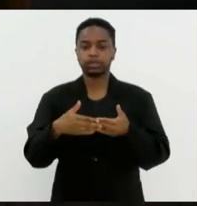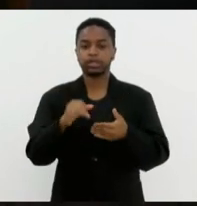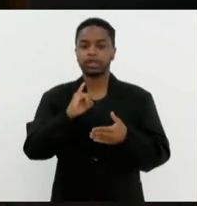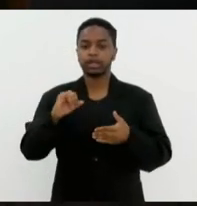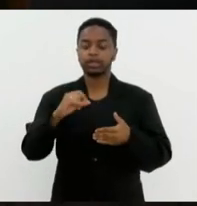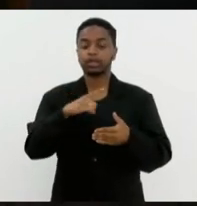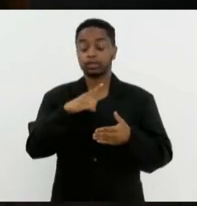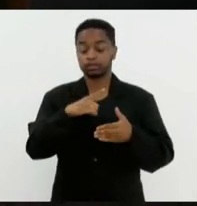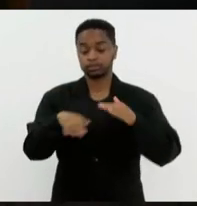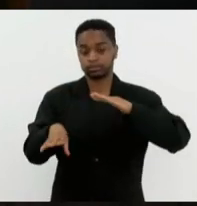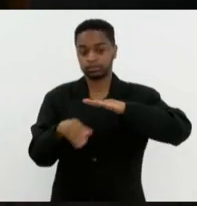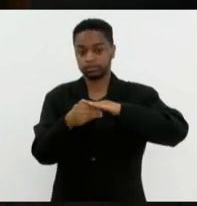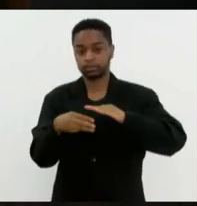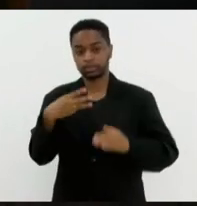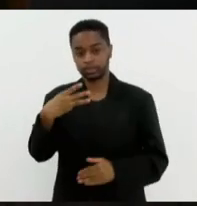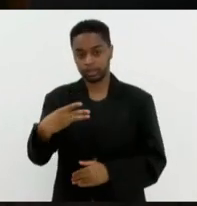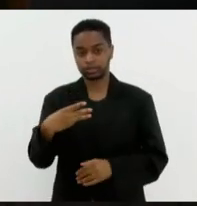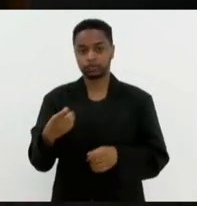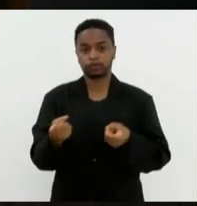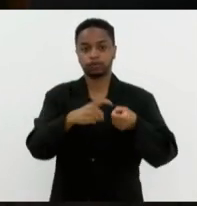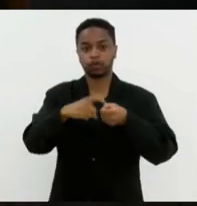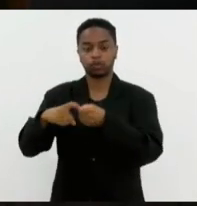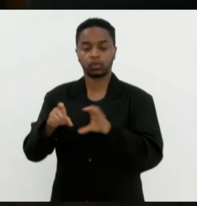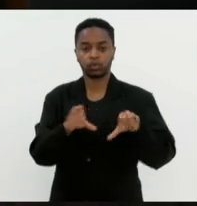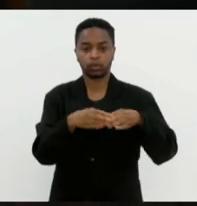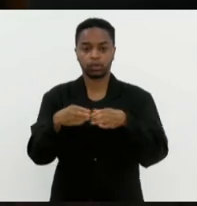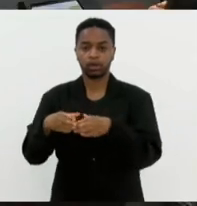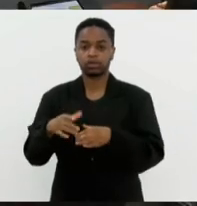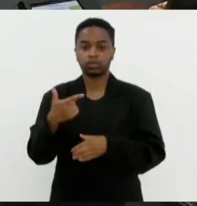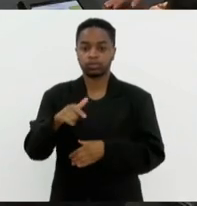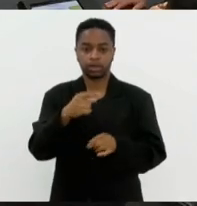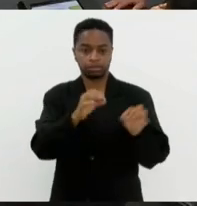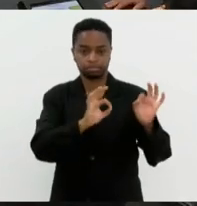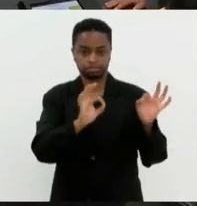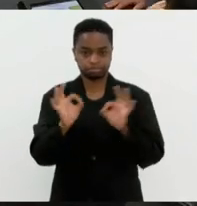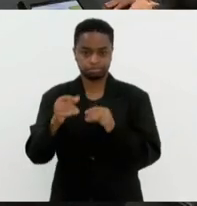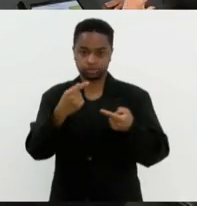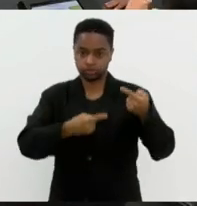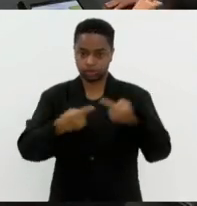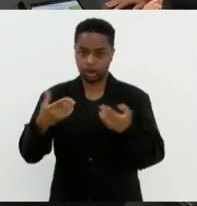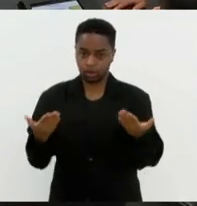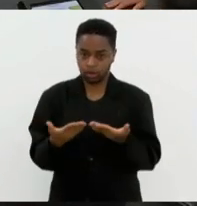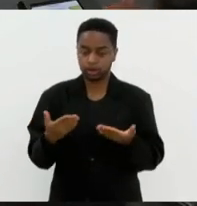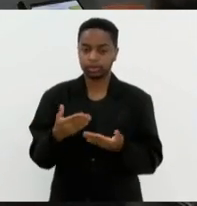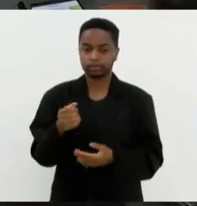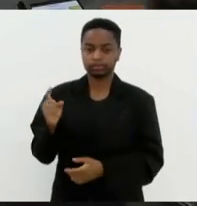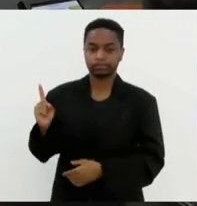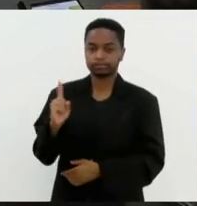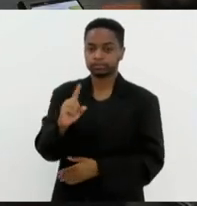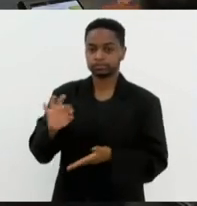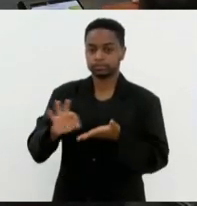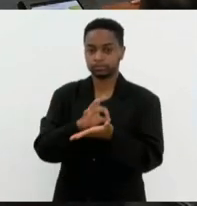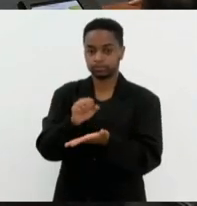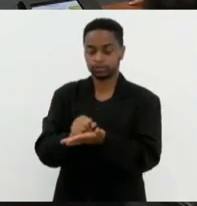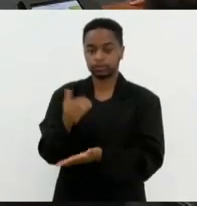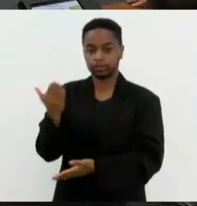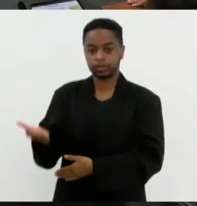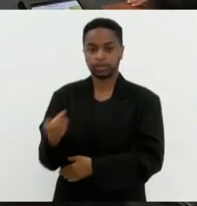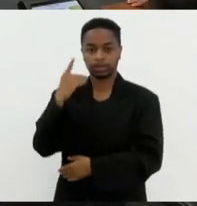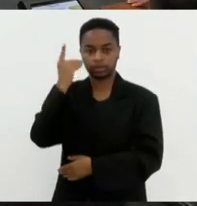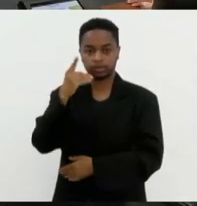emendas e retorna às comissões. Nada mais havendo a tratar na ordem do dia, passa ao expediente final. Primeira oradora inscrita, nobre